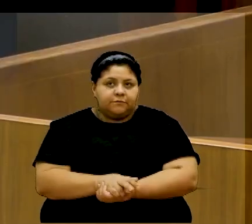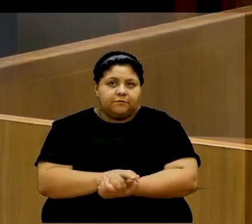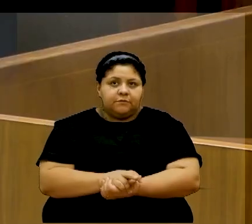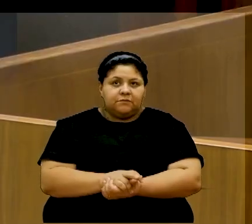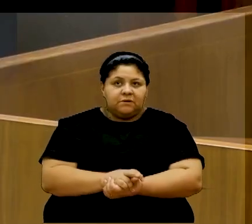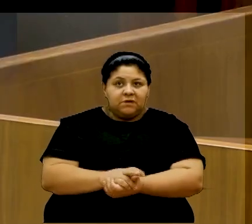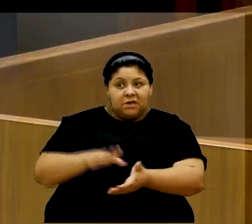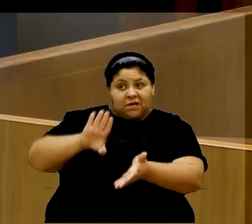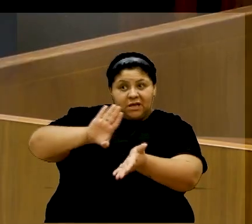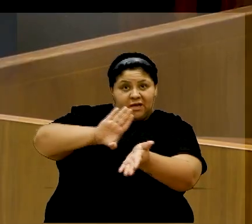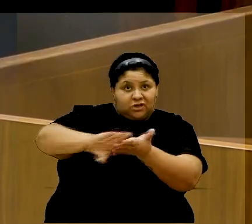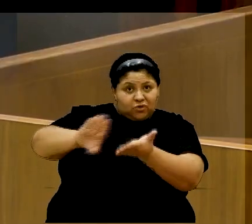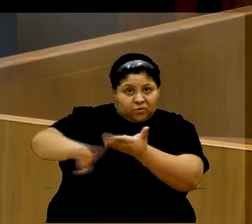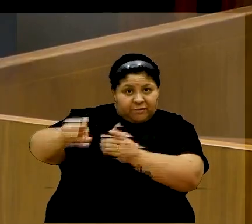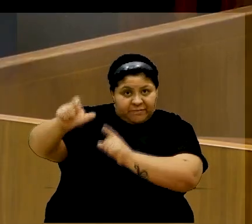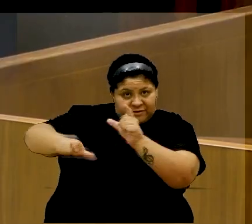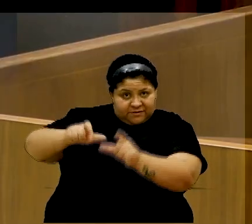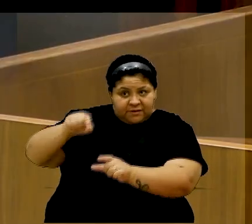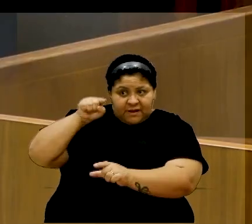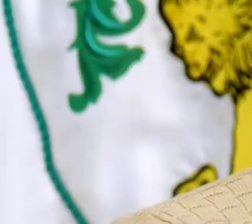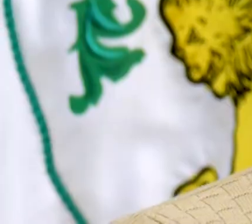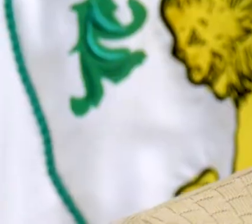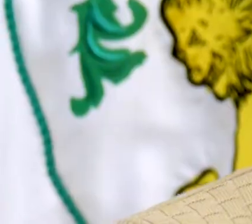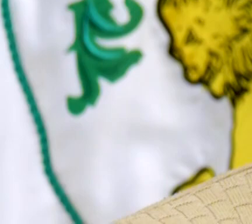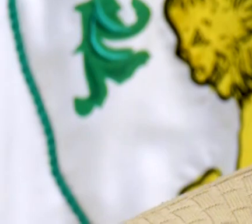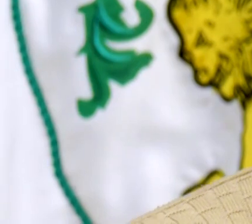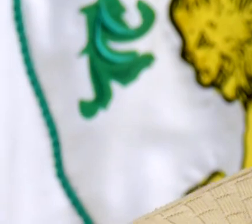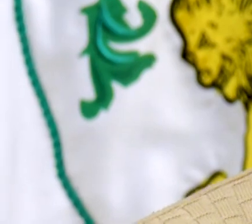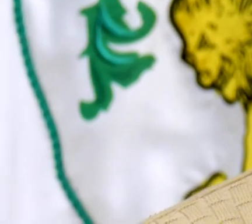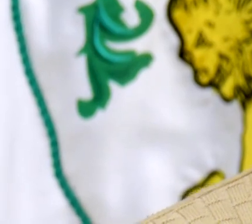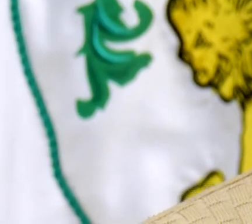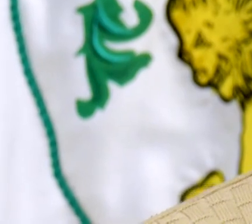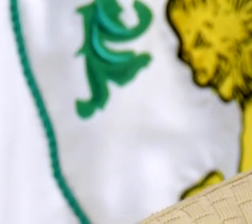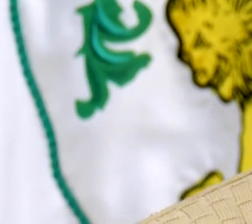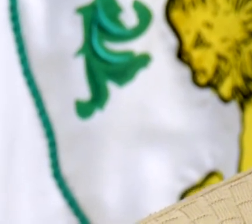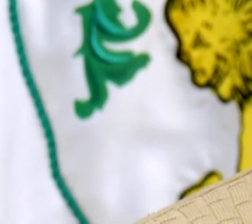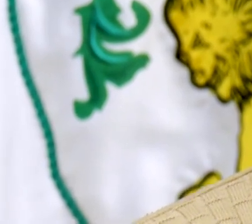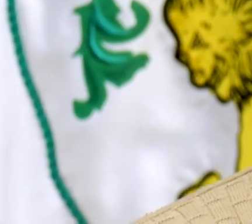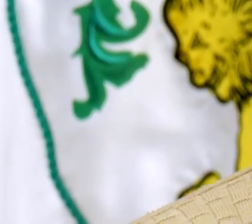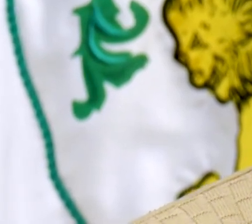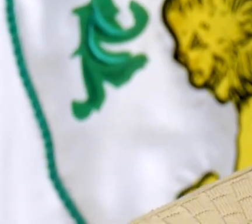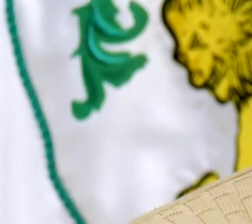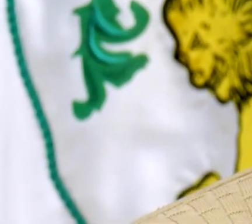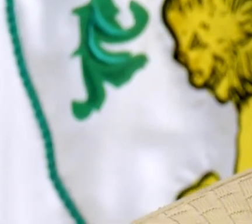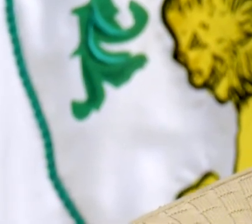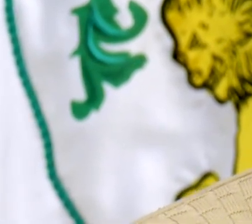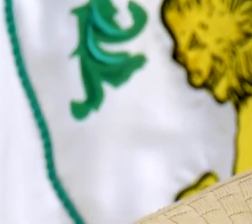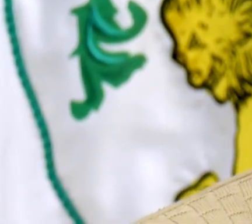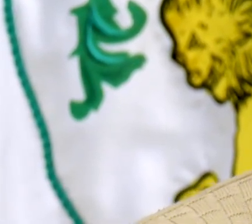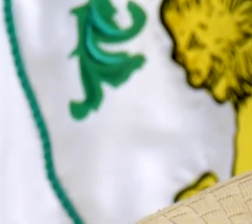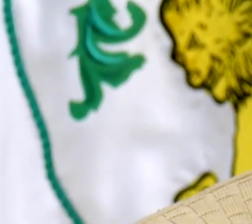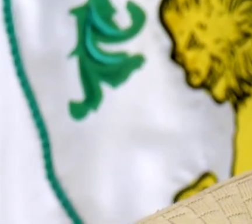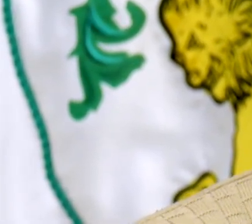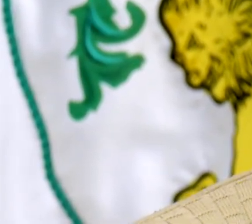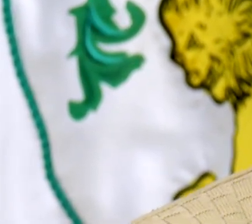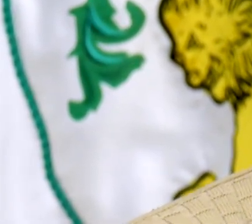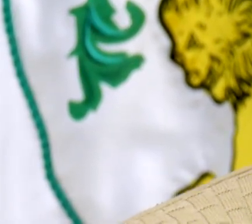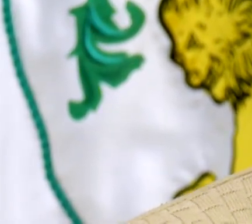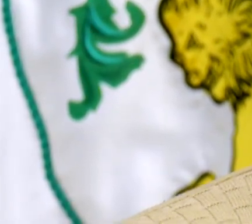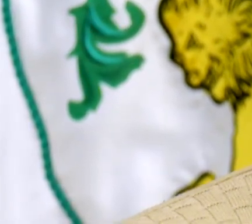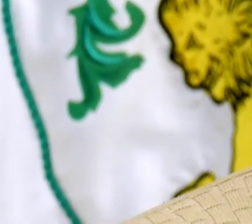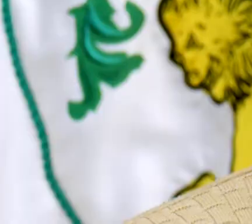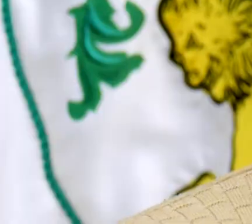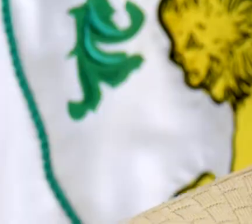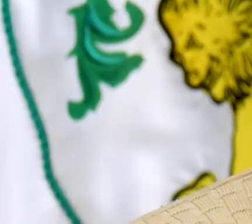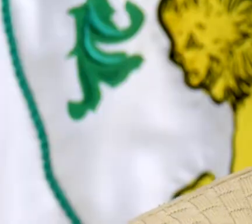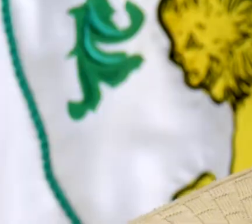Excluir pessoas? Essa é a solução? Ainda no espaço do Grande Expediente, o vereador Daniel Santos debateu sobre os trabalhos